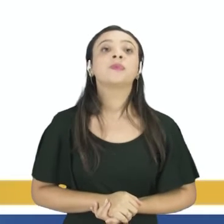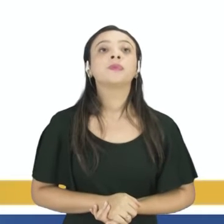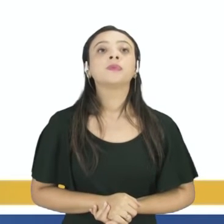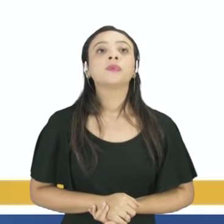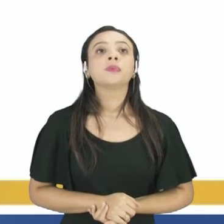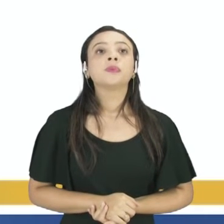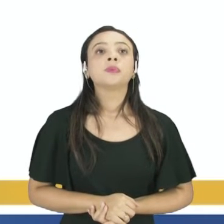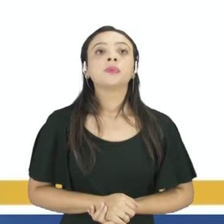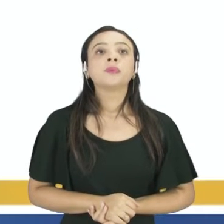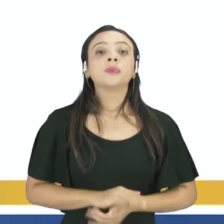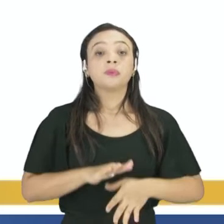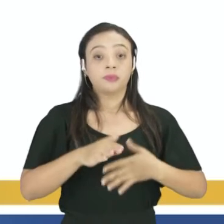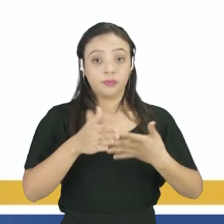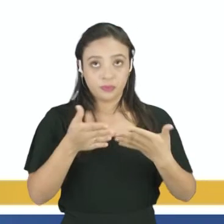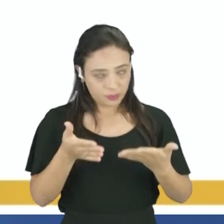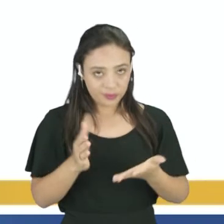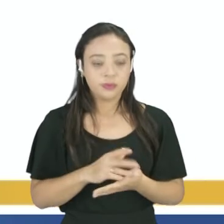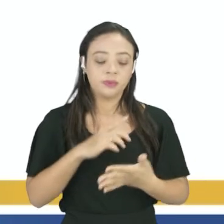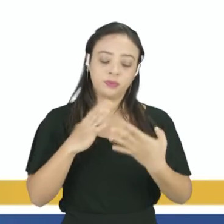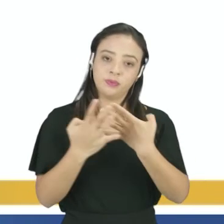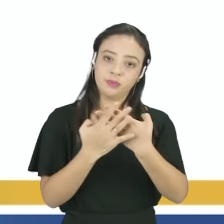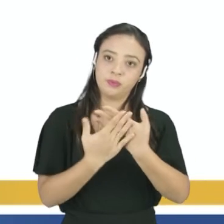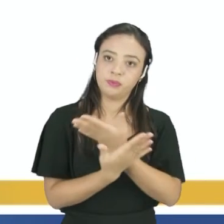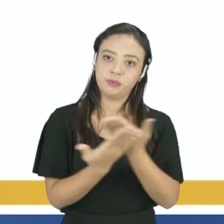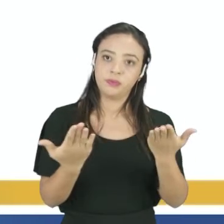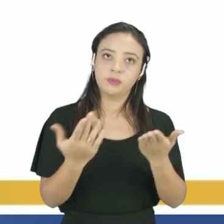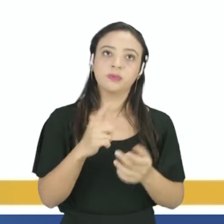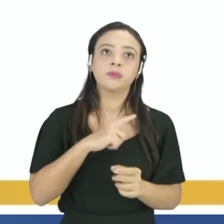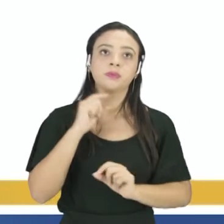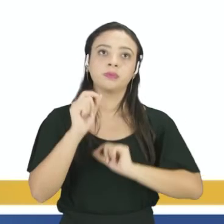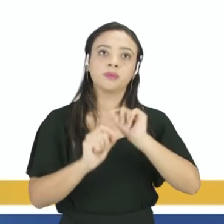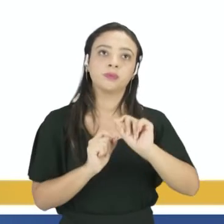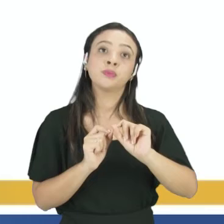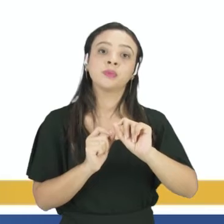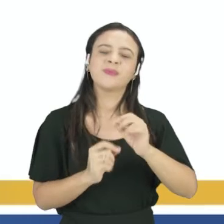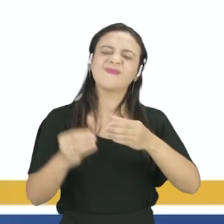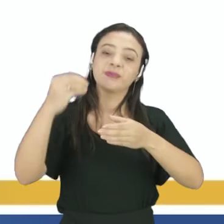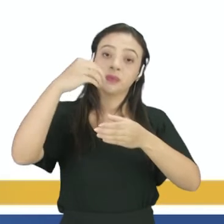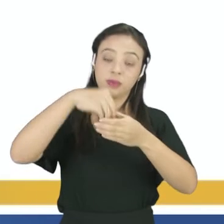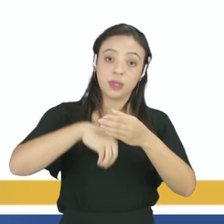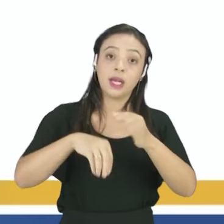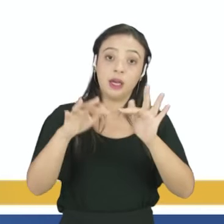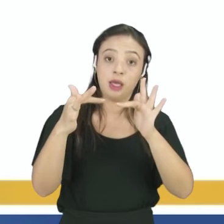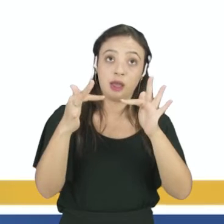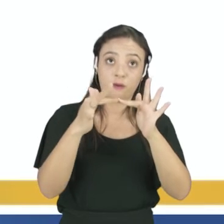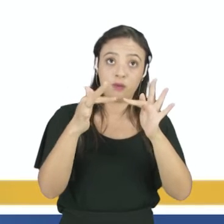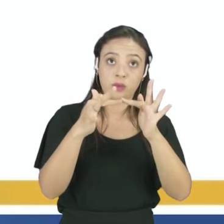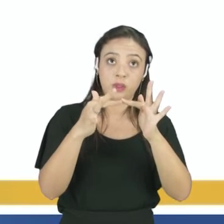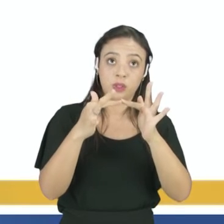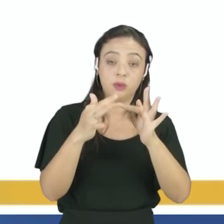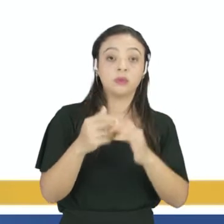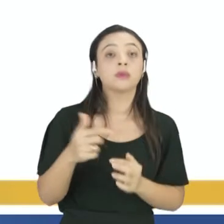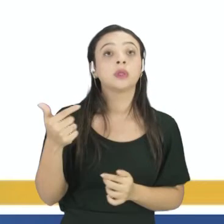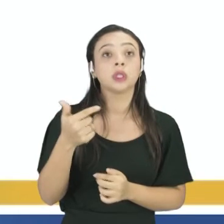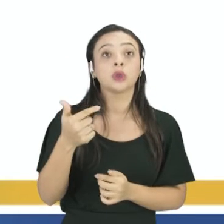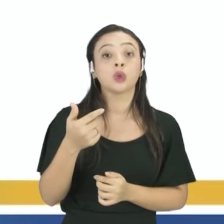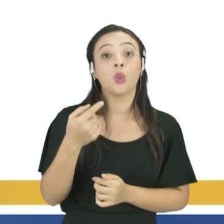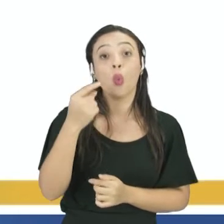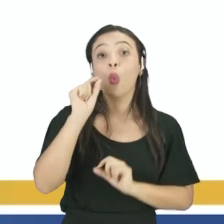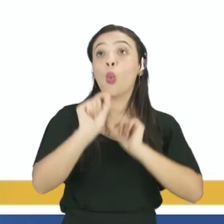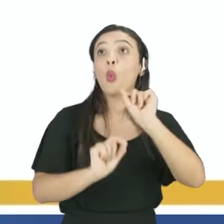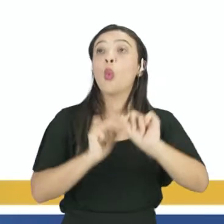Então aqui eu fiz a tabelinha para você, gente. Aqui estão os elementos que entram na máquina, Aqui está a produção da máquina,